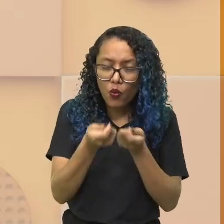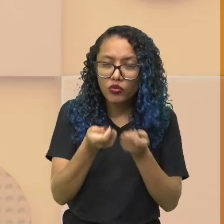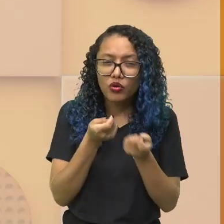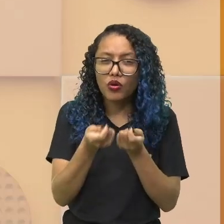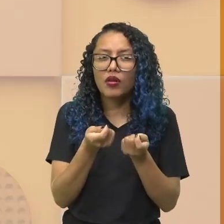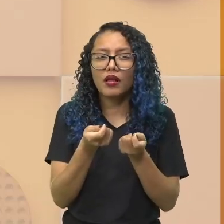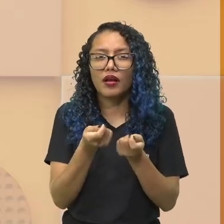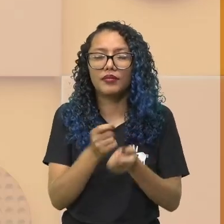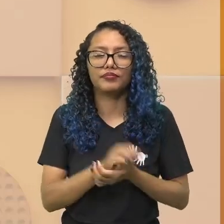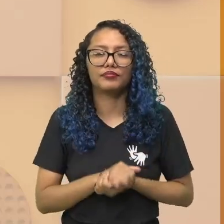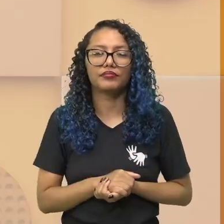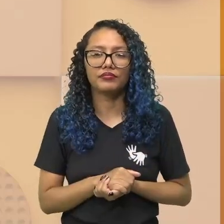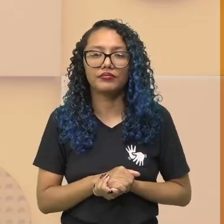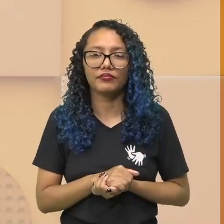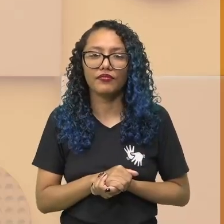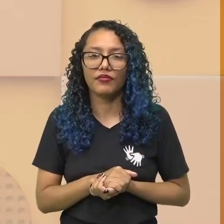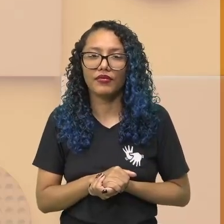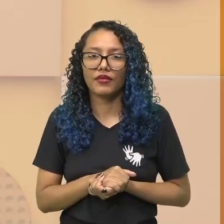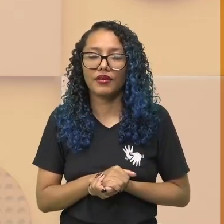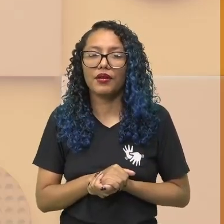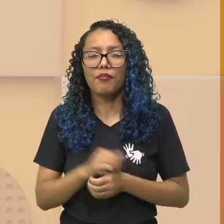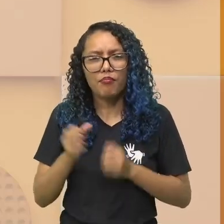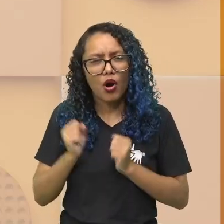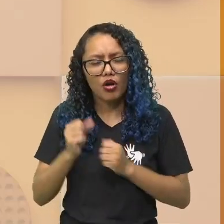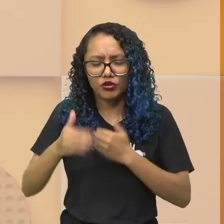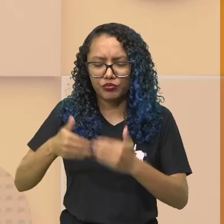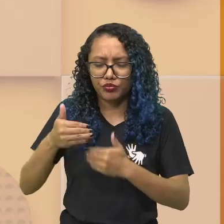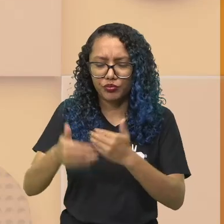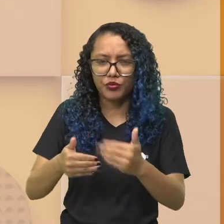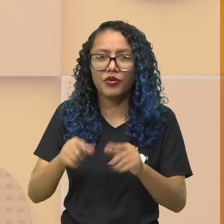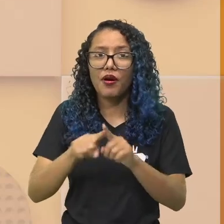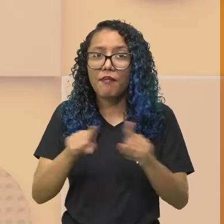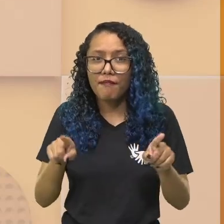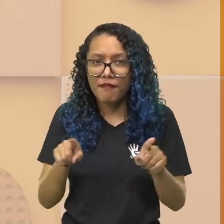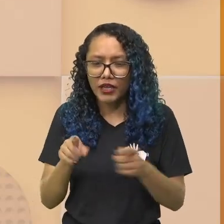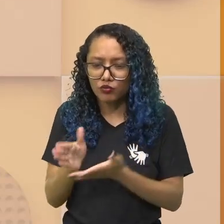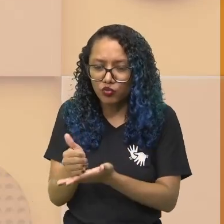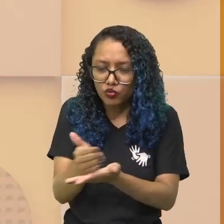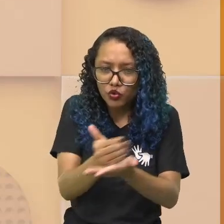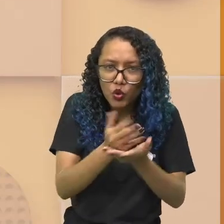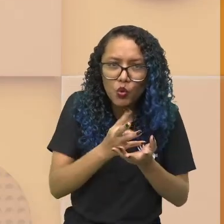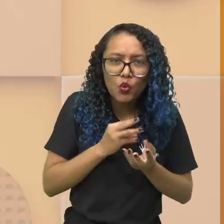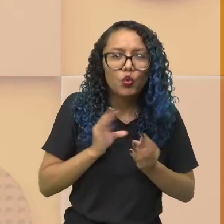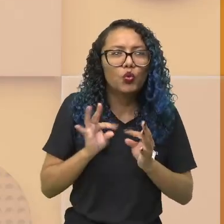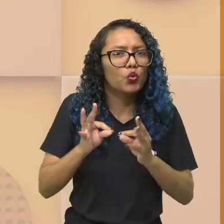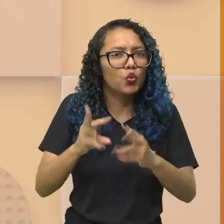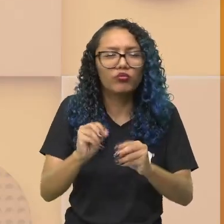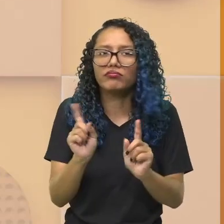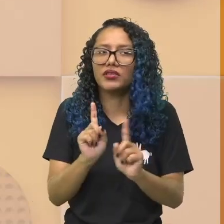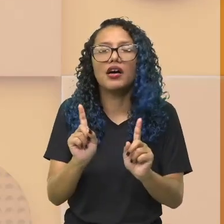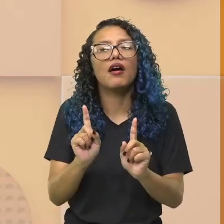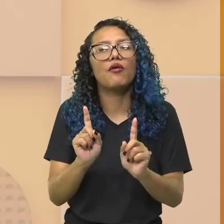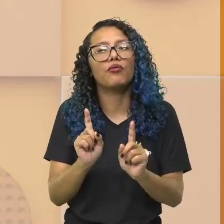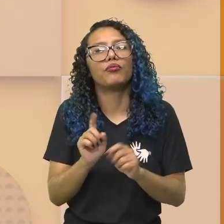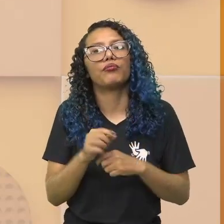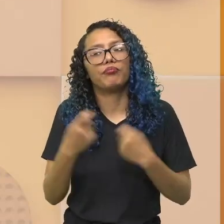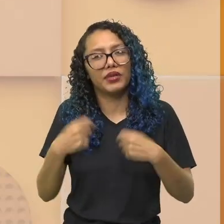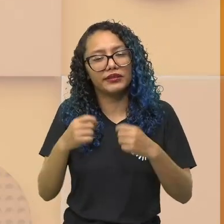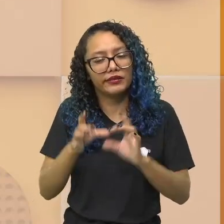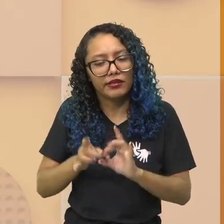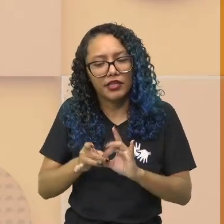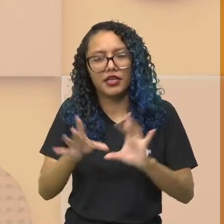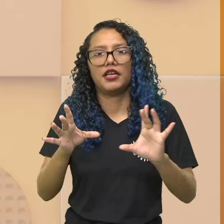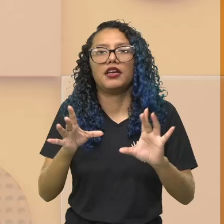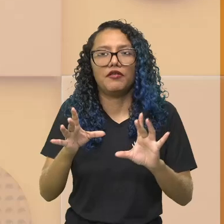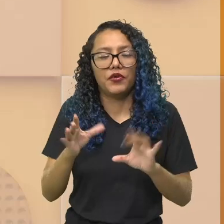E em determinado momento a gente tira ali, mas sem matar todo mundo, né? Deixa ali mais algum para eles continuarem ali. E